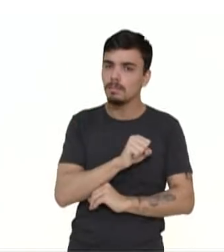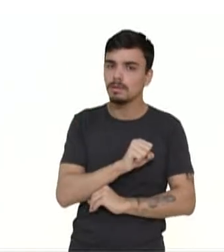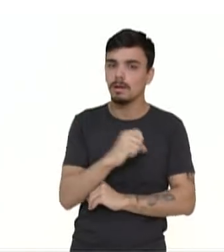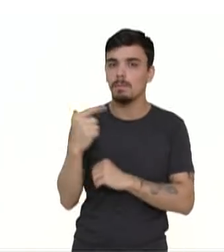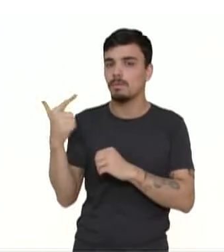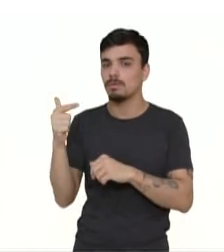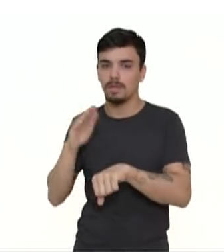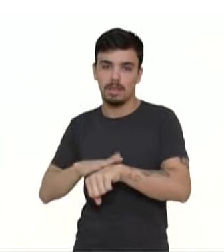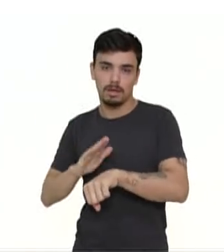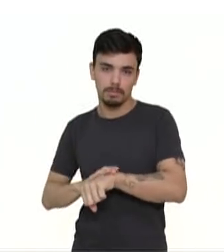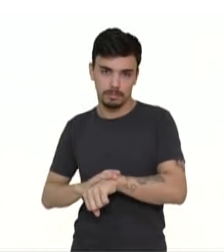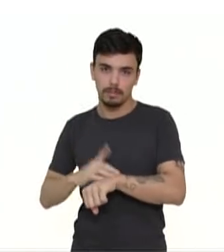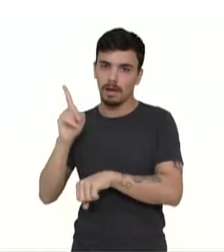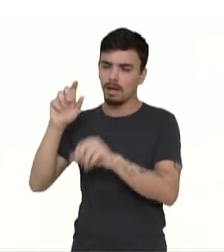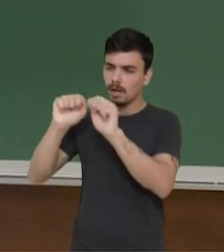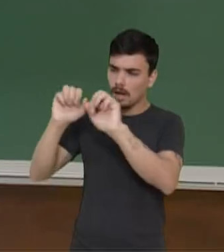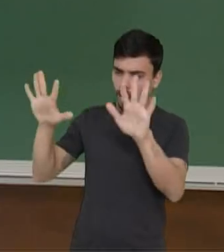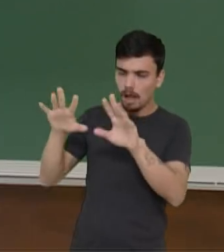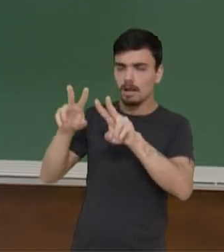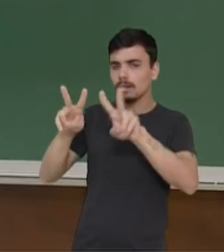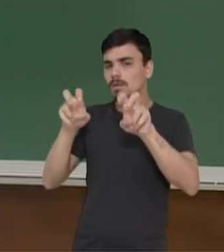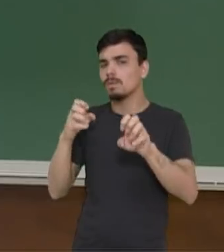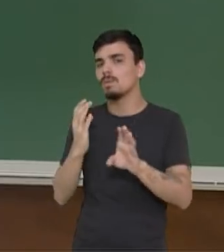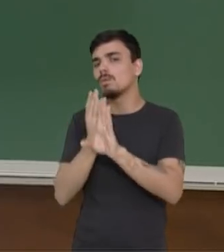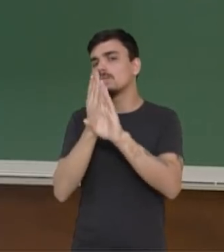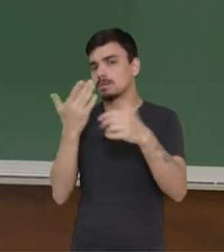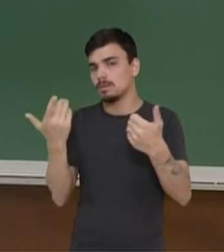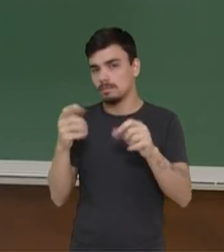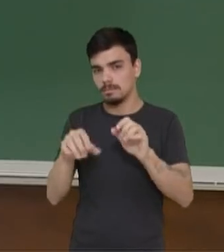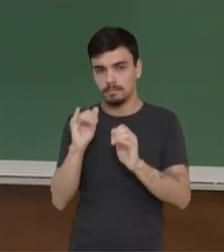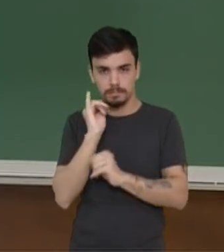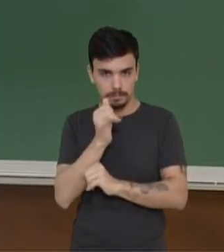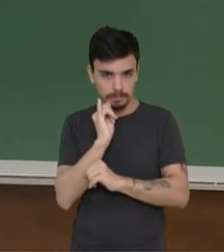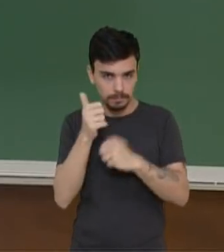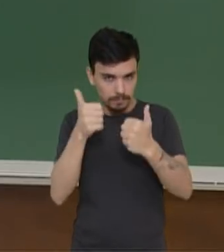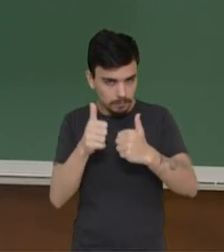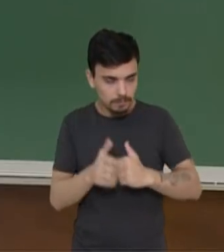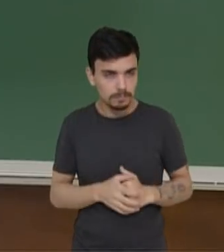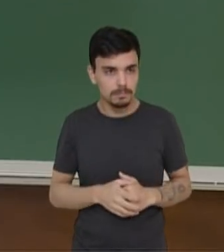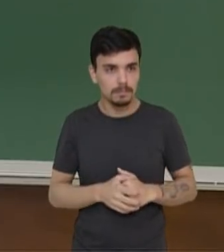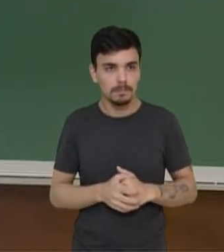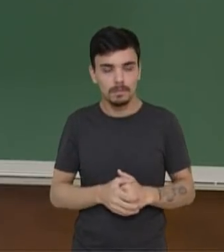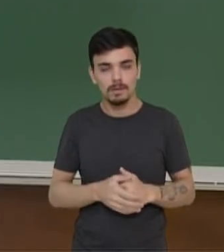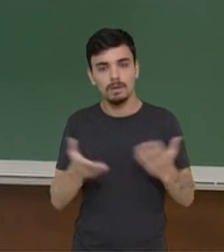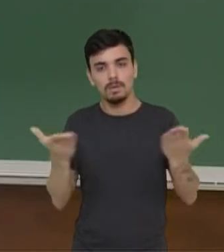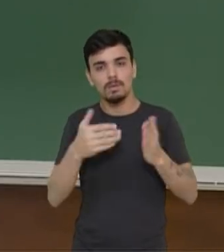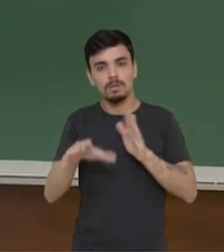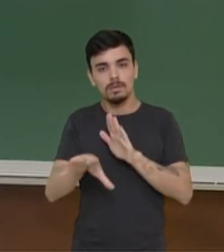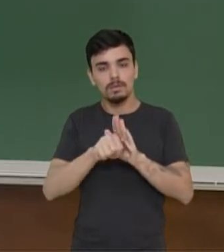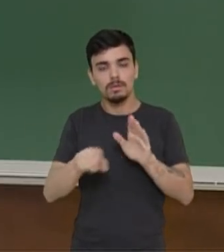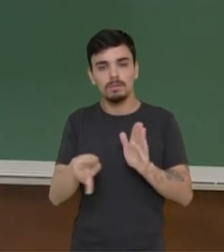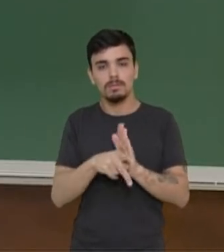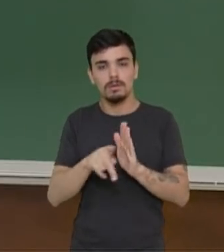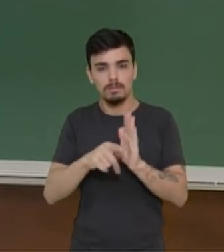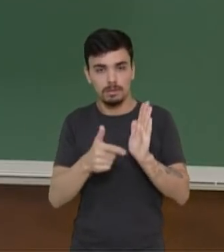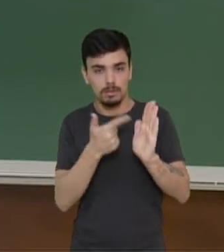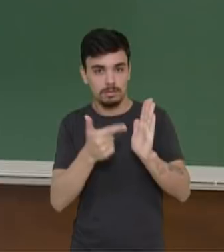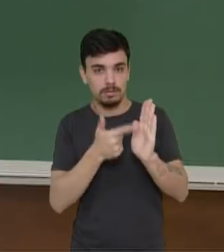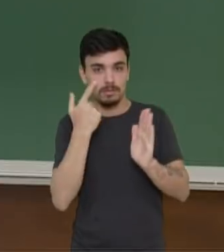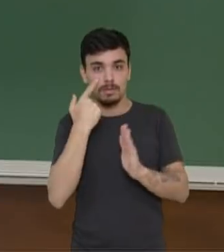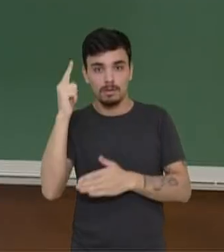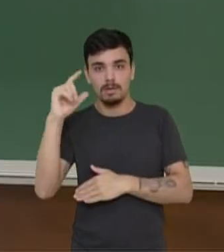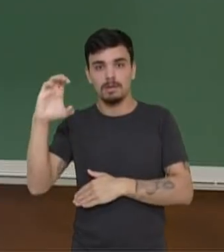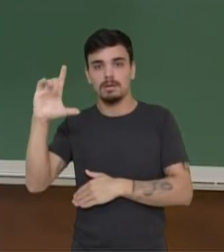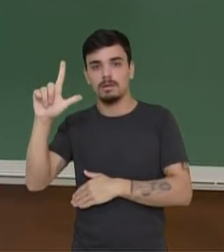não havia tempo. Então, aqui ficou bem clara essa questão da efemeridade no conto. Muito bem, então a gente extraiu esse conto de um livro da Clarice